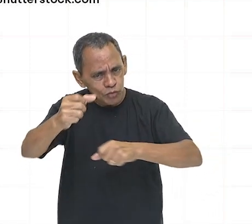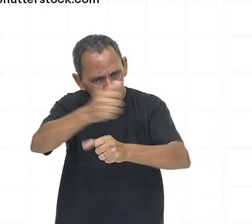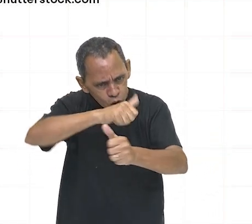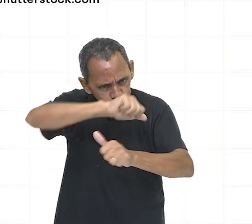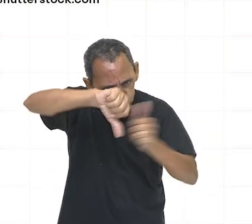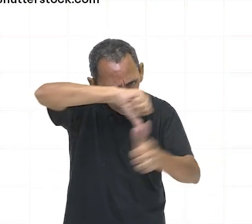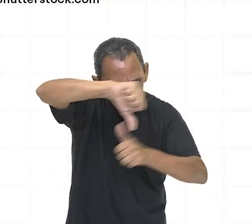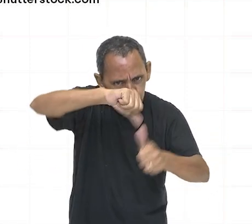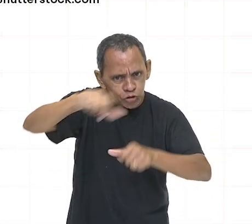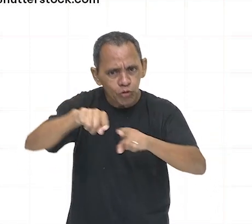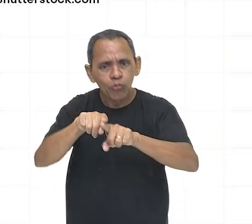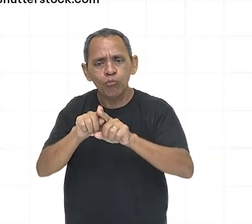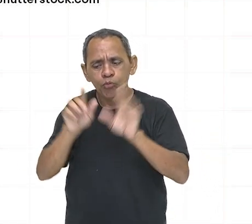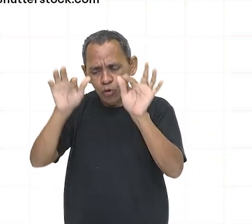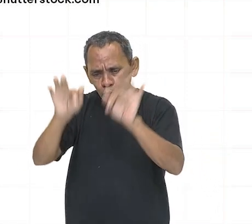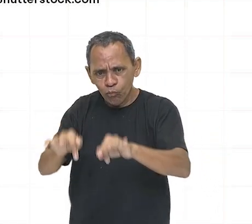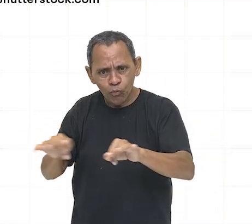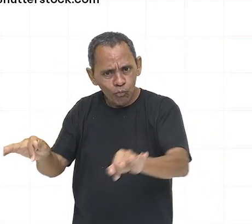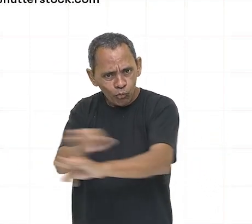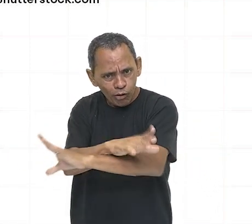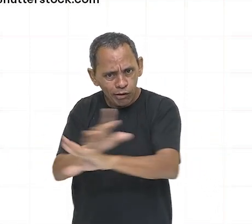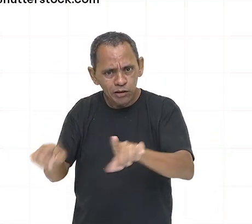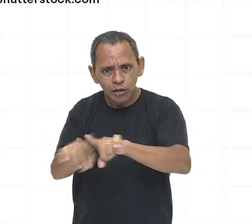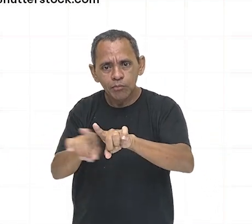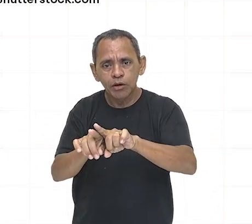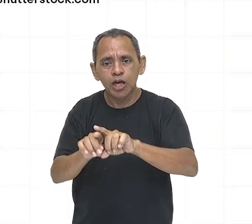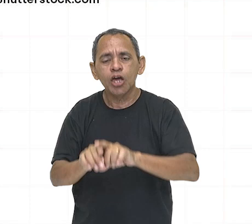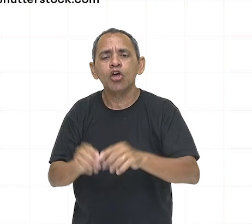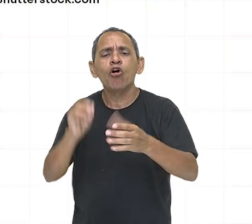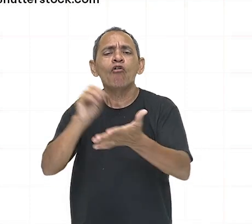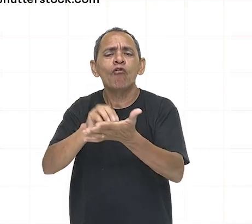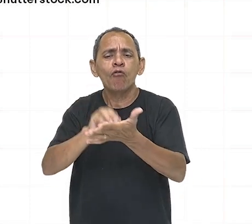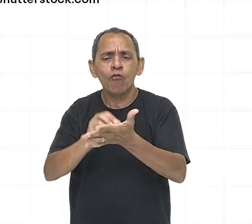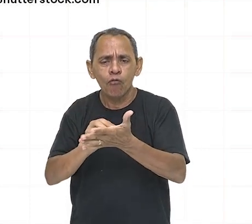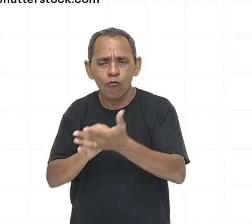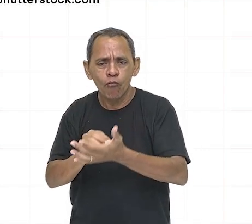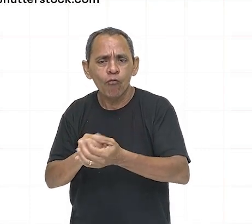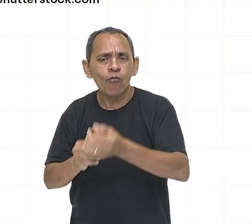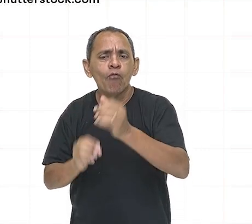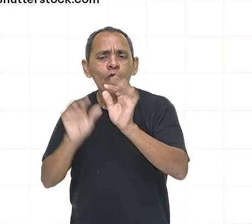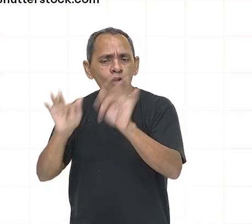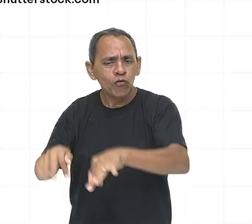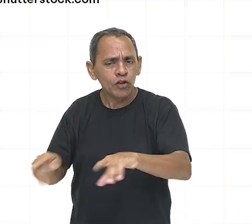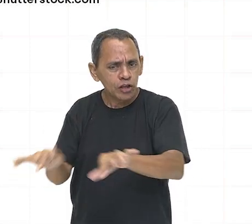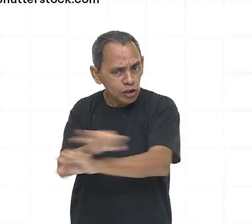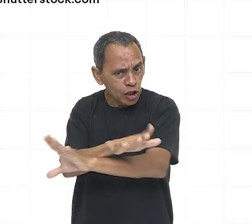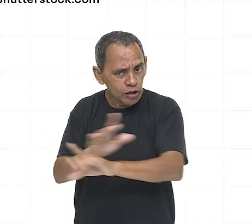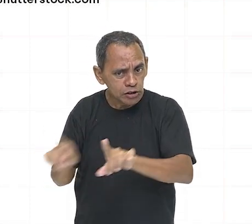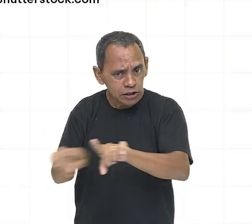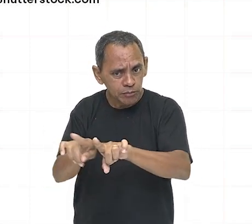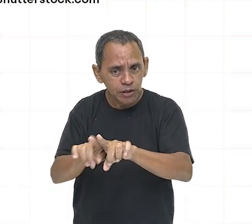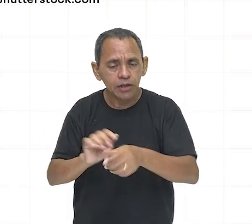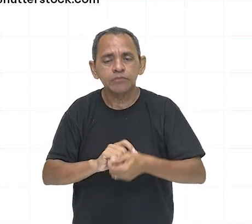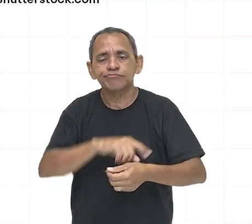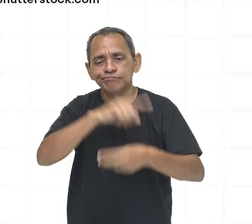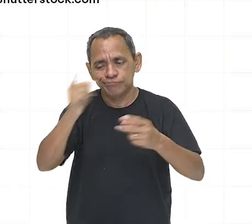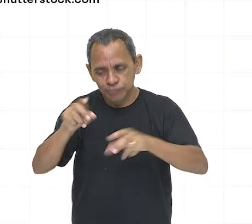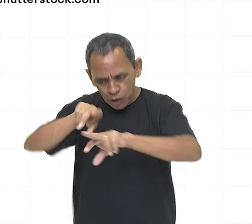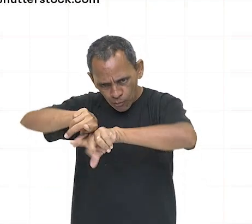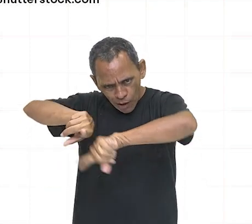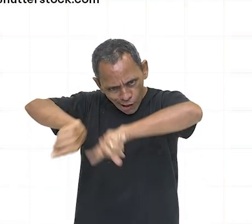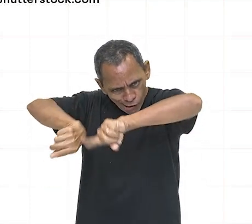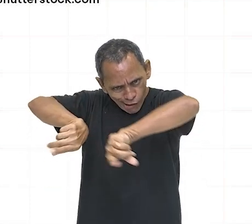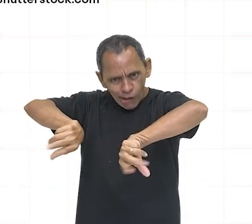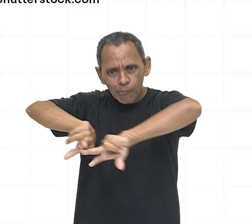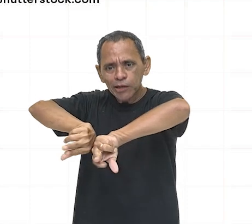em produtos acabados ou semi-acabados. Então eu transformo a matéria-prima num produto que já vai direto para o